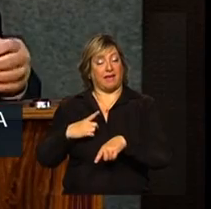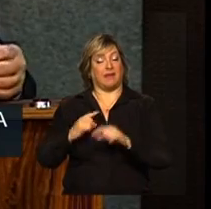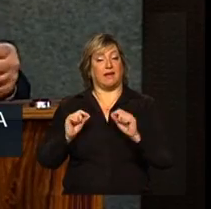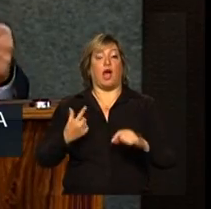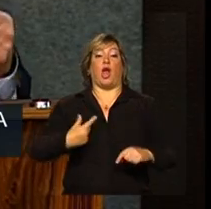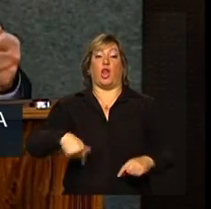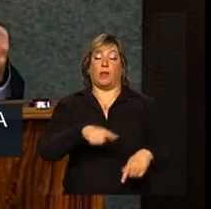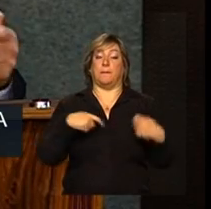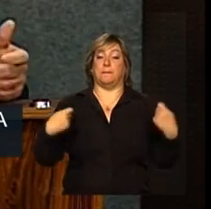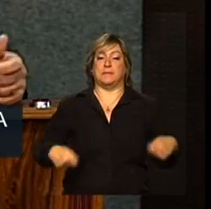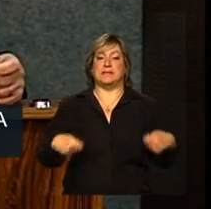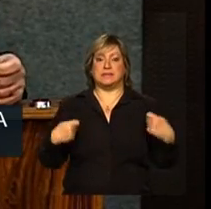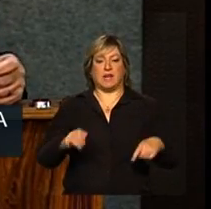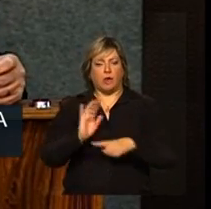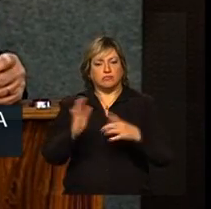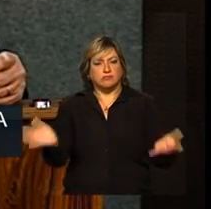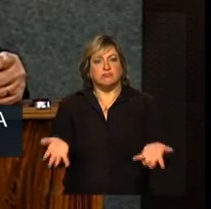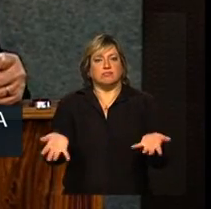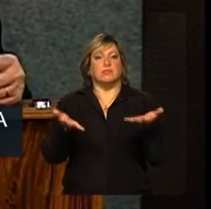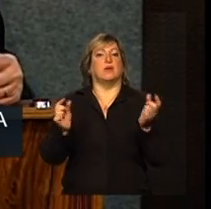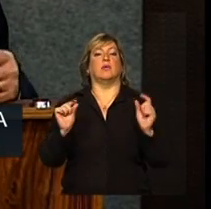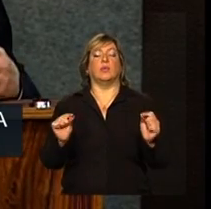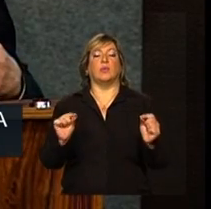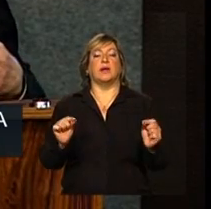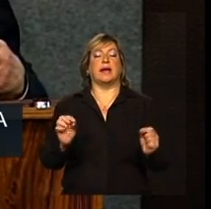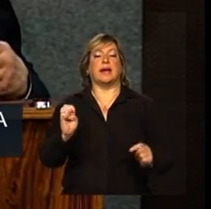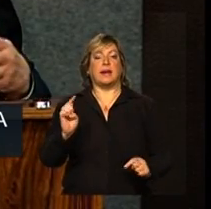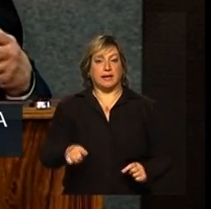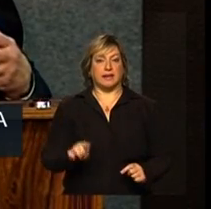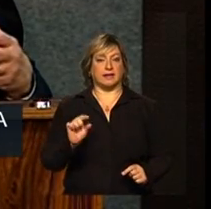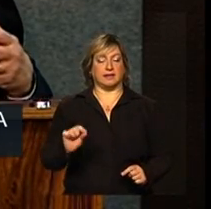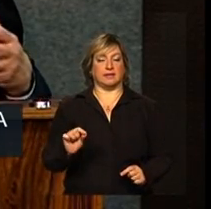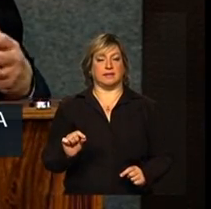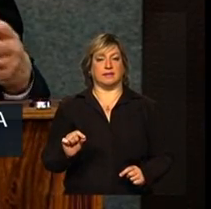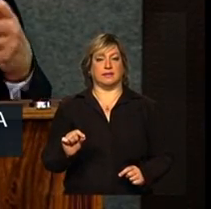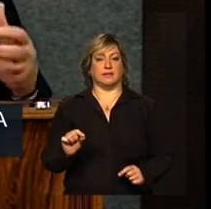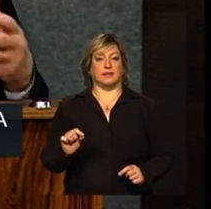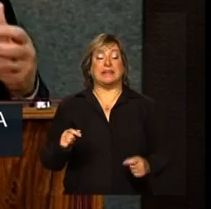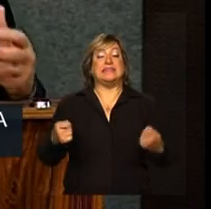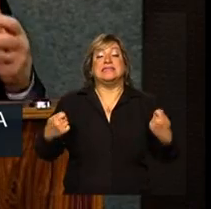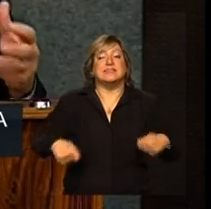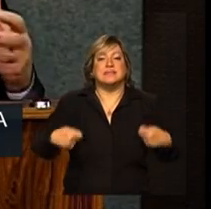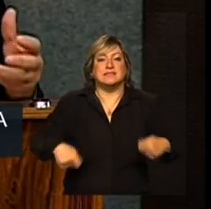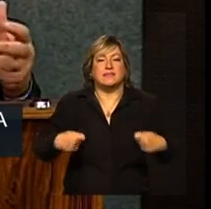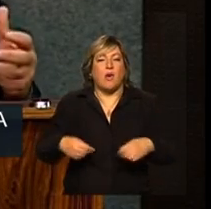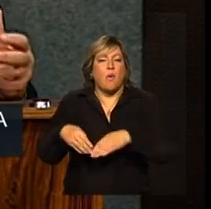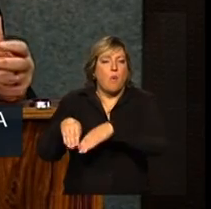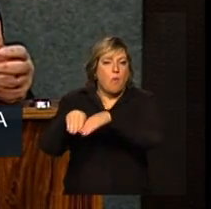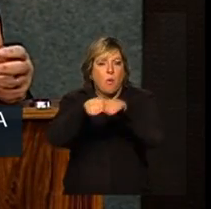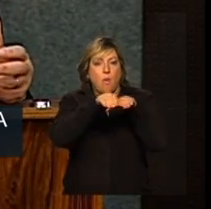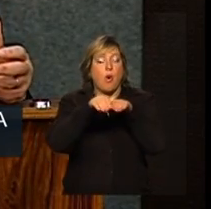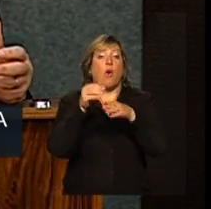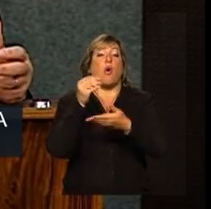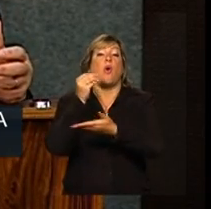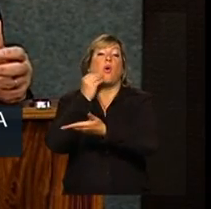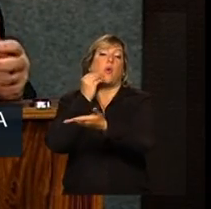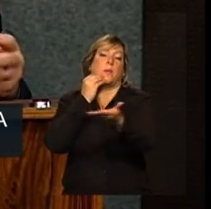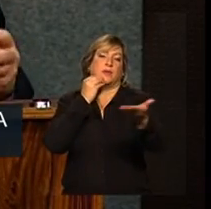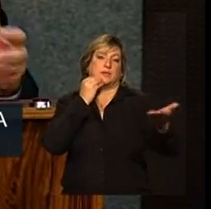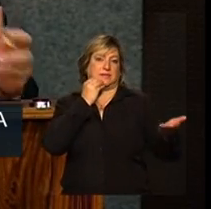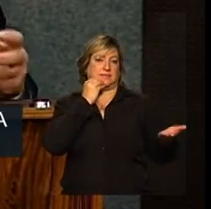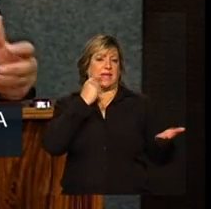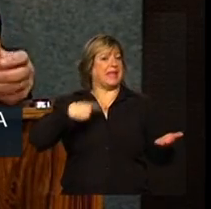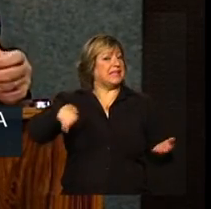precisamos estimular é a necessidade da igualdade de oportunidades.